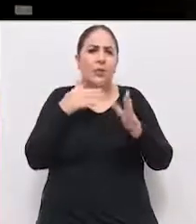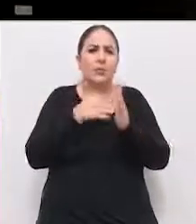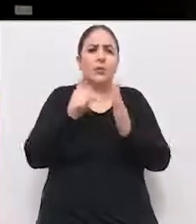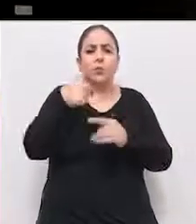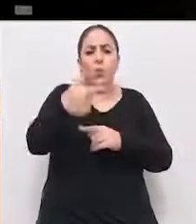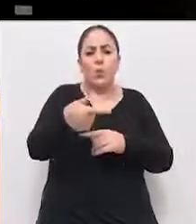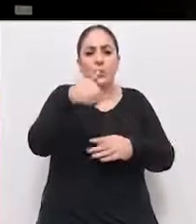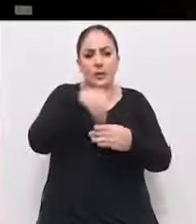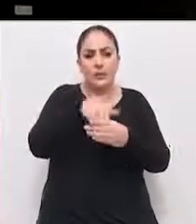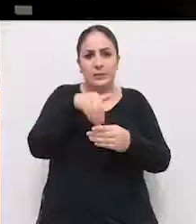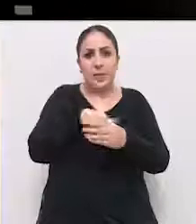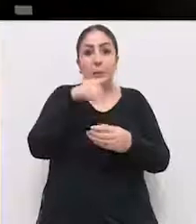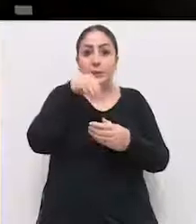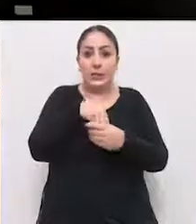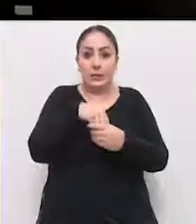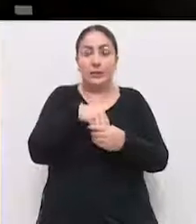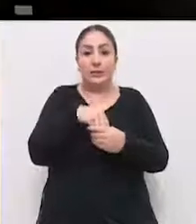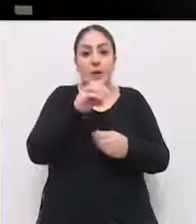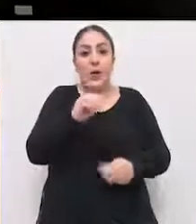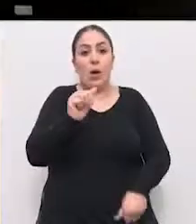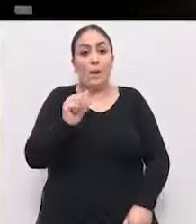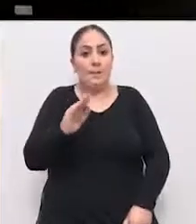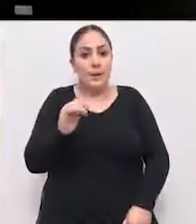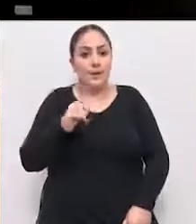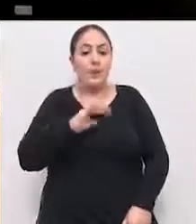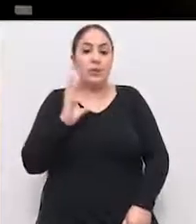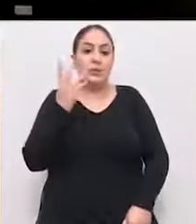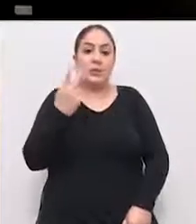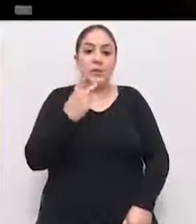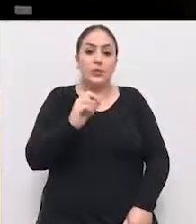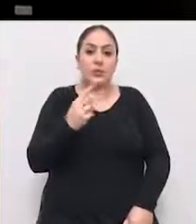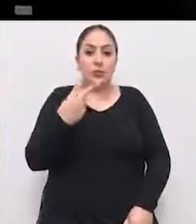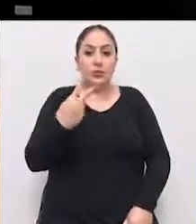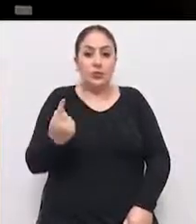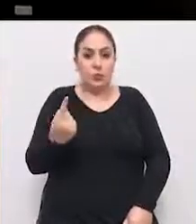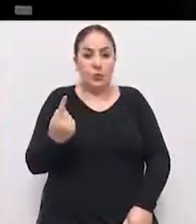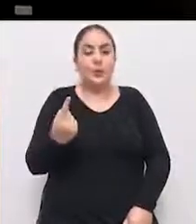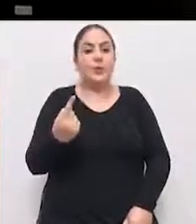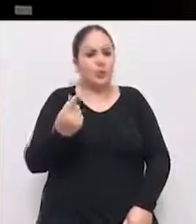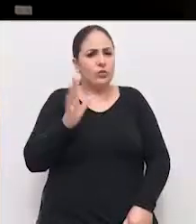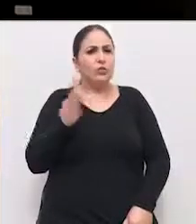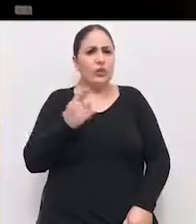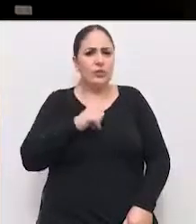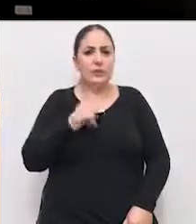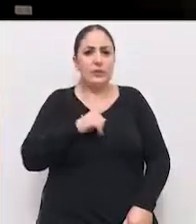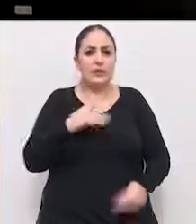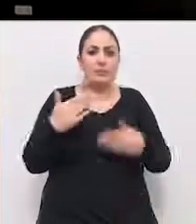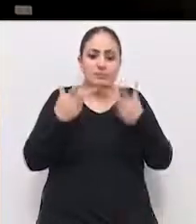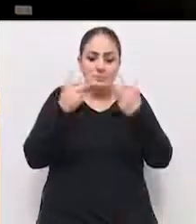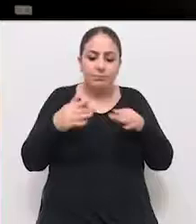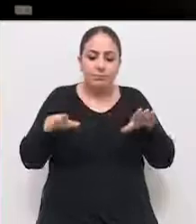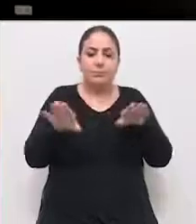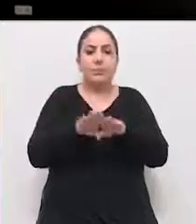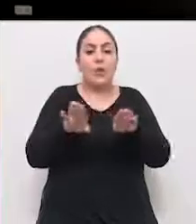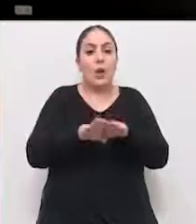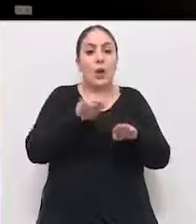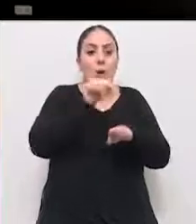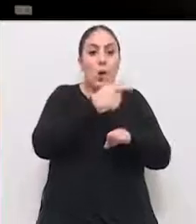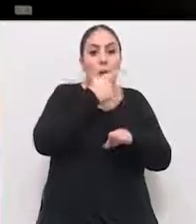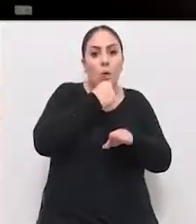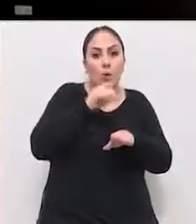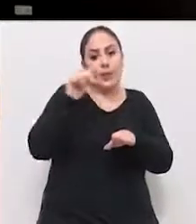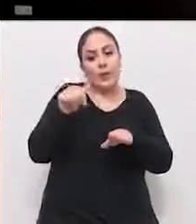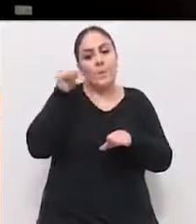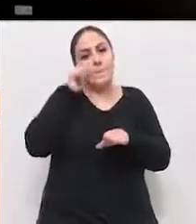as próximas eleições internas da Ordem, que se ocorrerão em 2021, já teremos a paridade